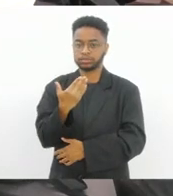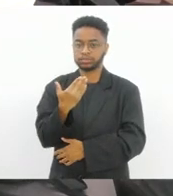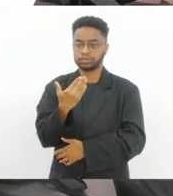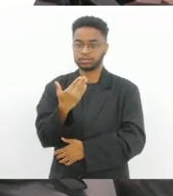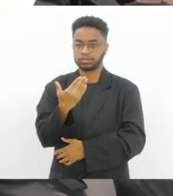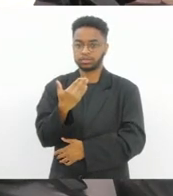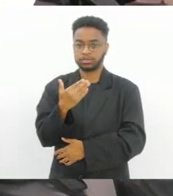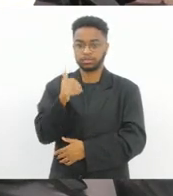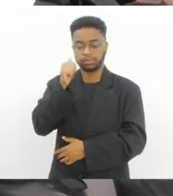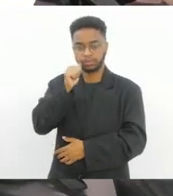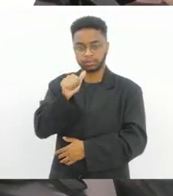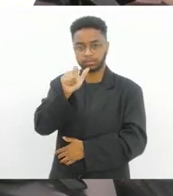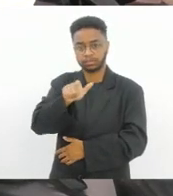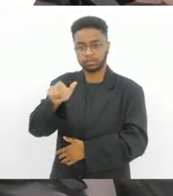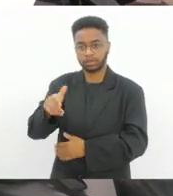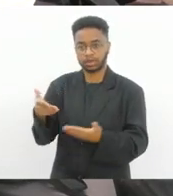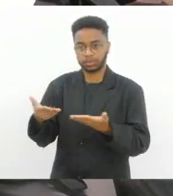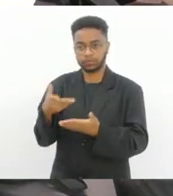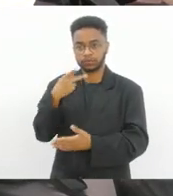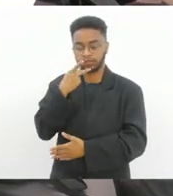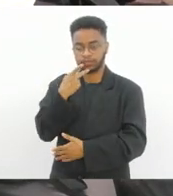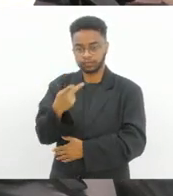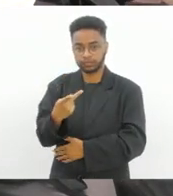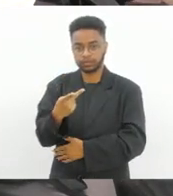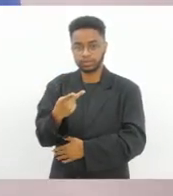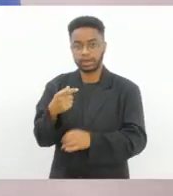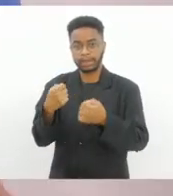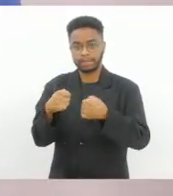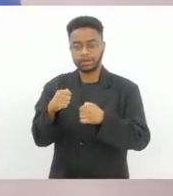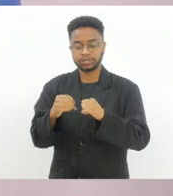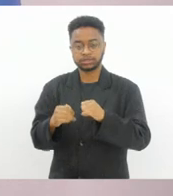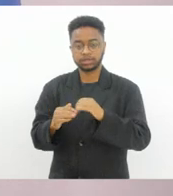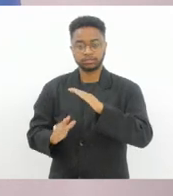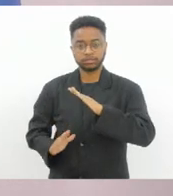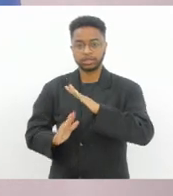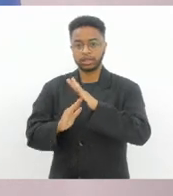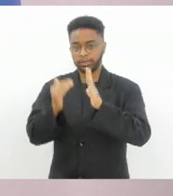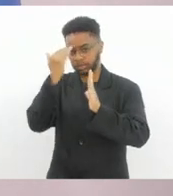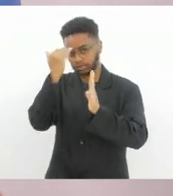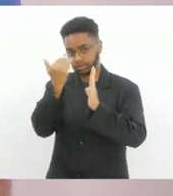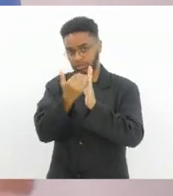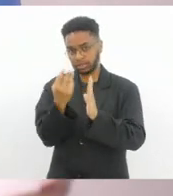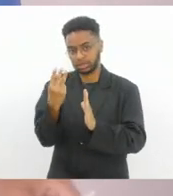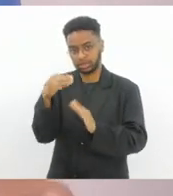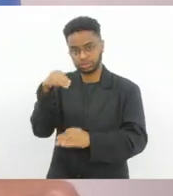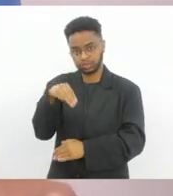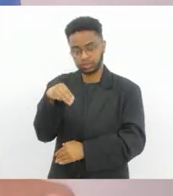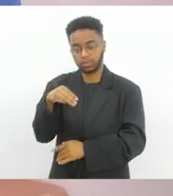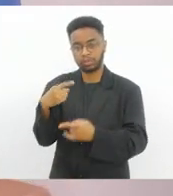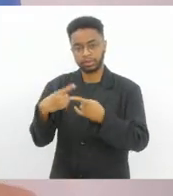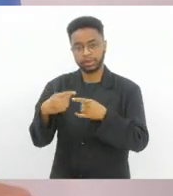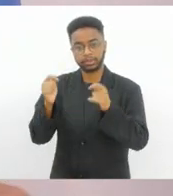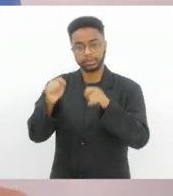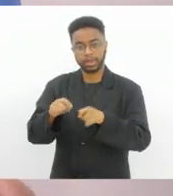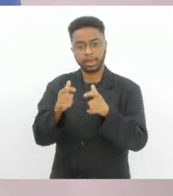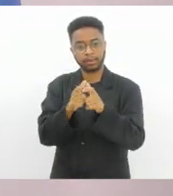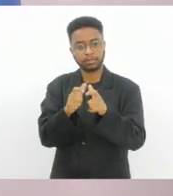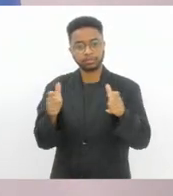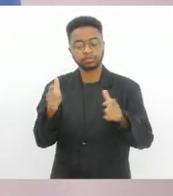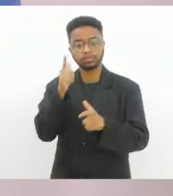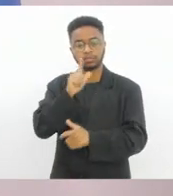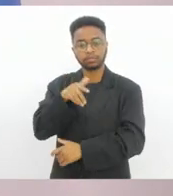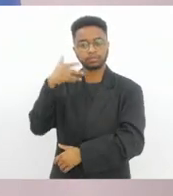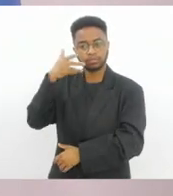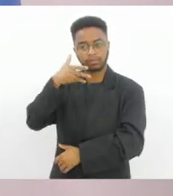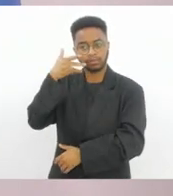as mulheres que forem falar agora possam se reservar em 3 minutos, para que a gente garanta o maior número de